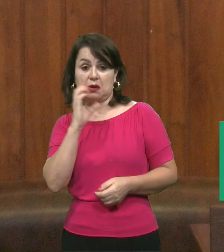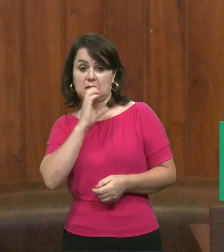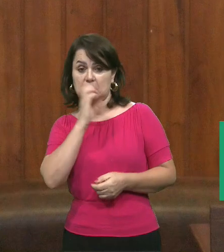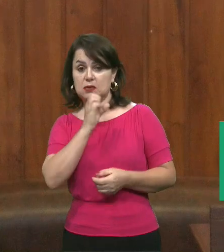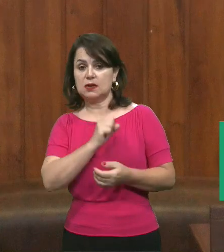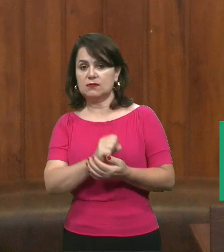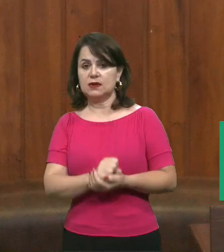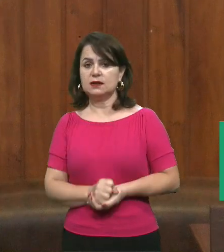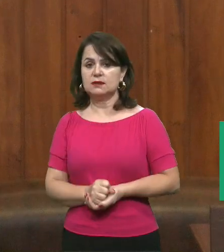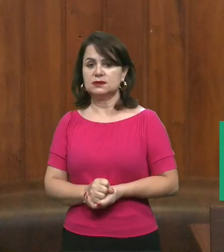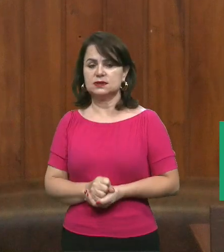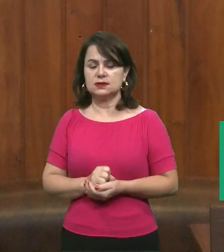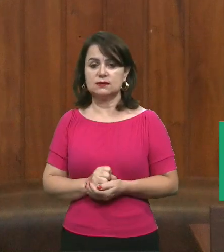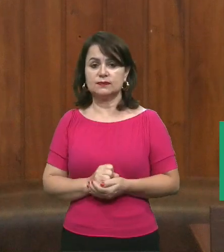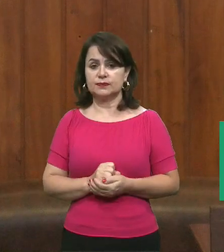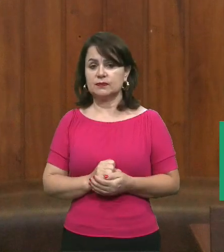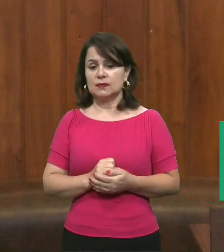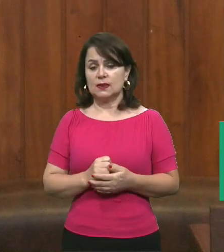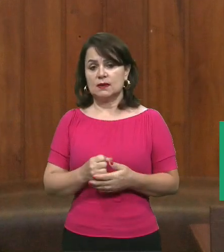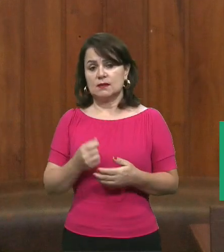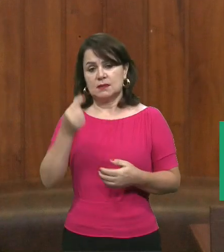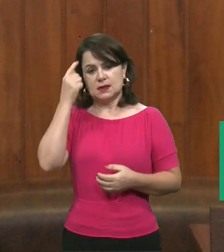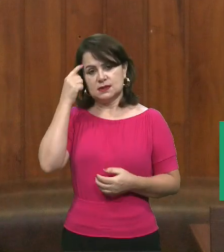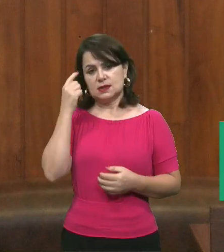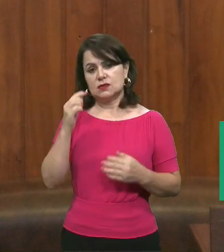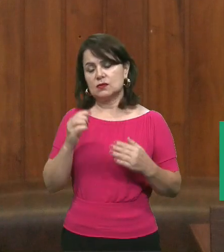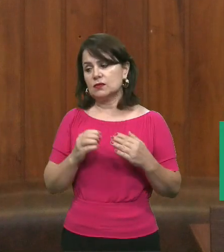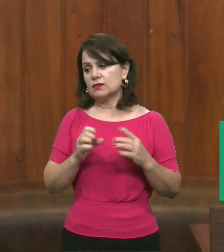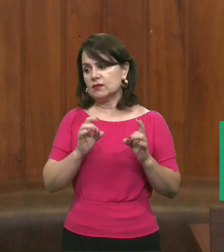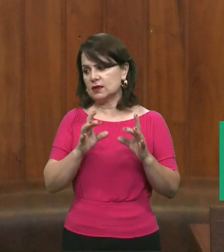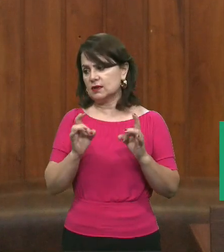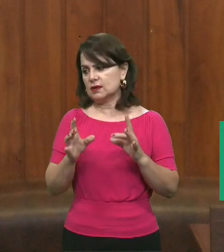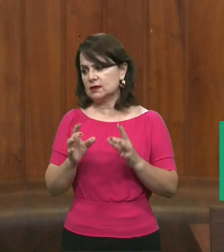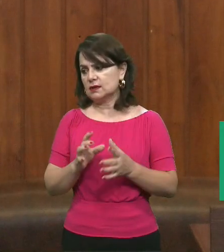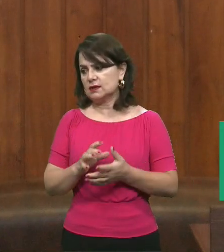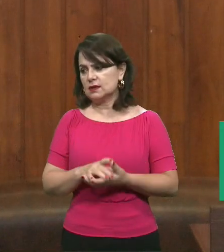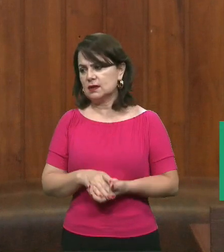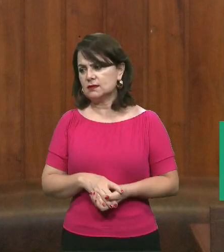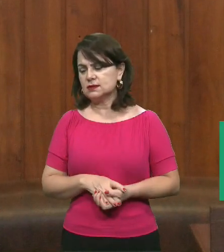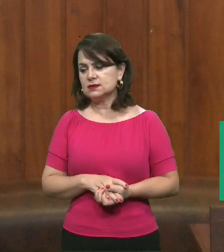vi na minha vida. Bom, vamos lá.